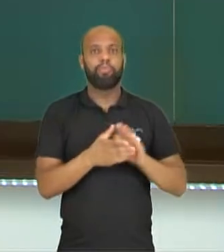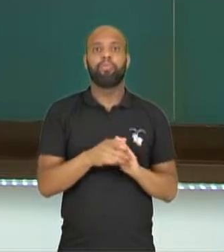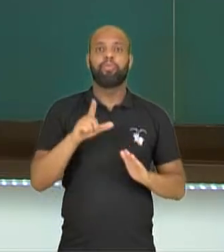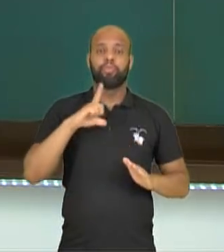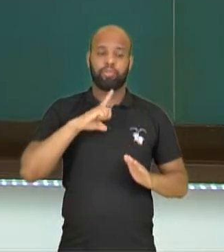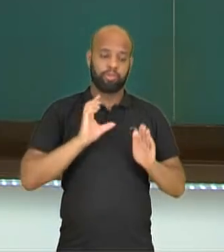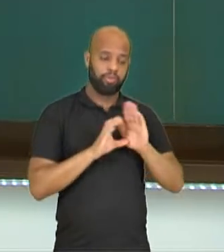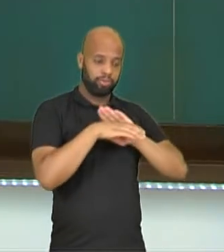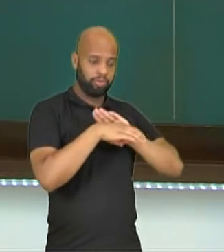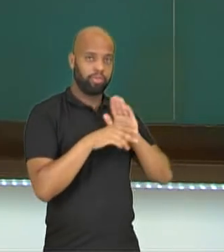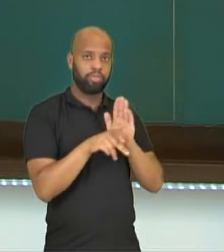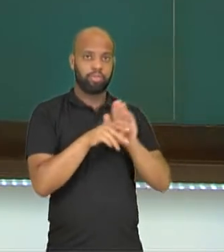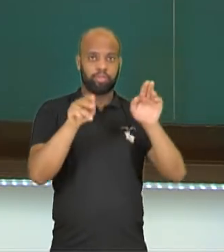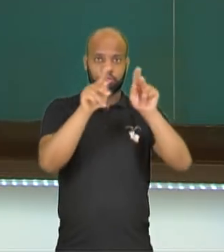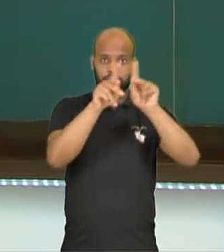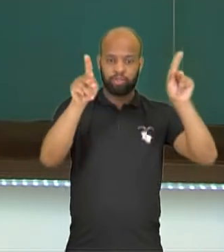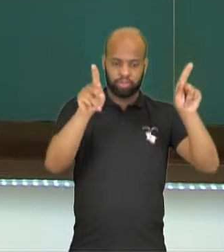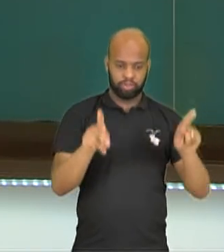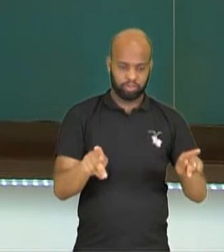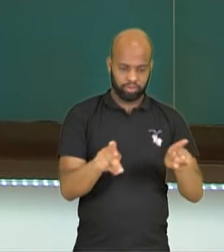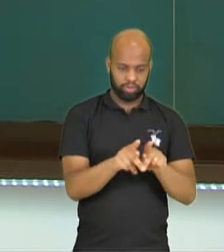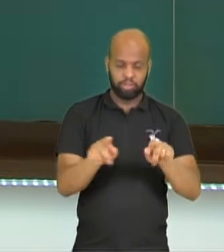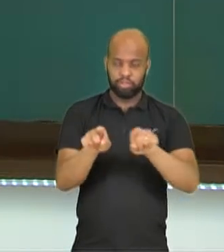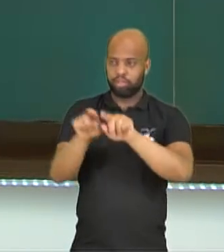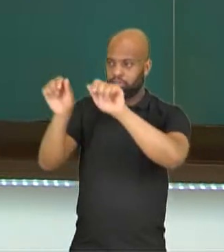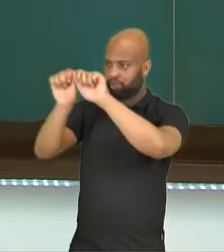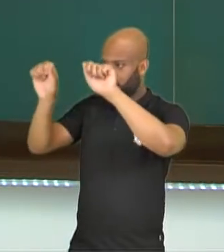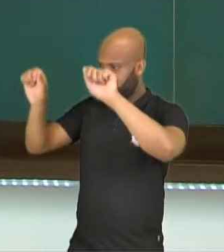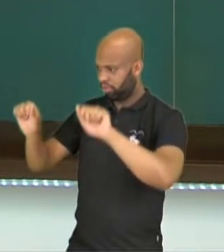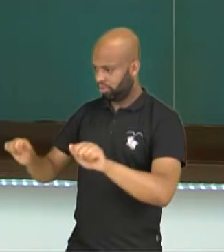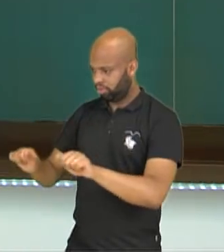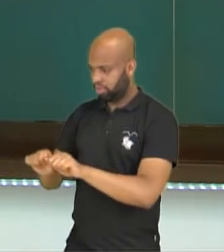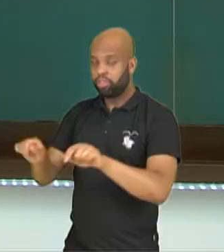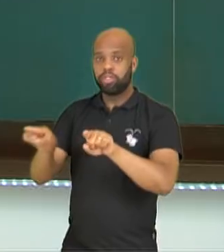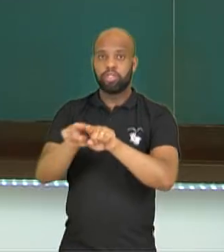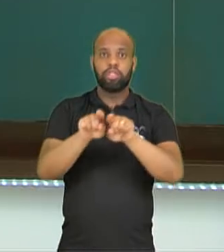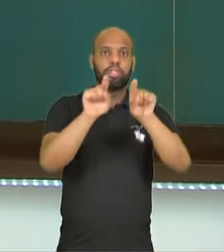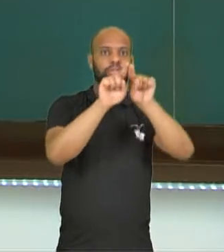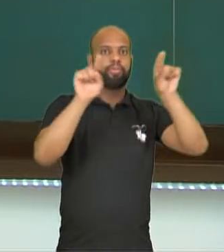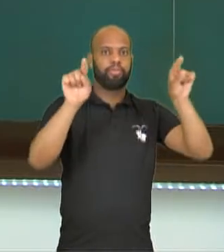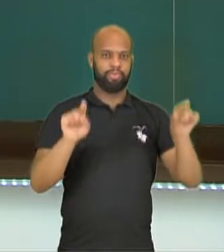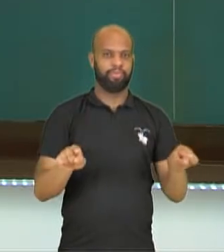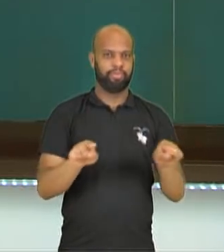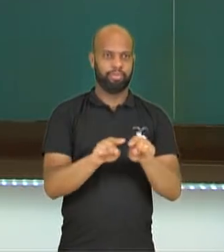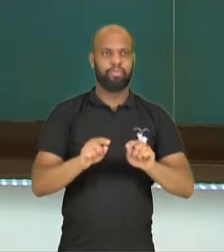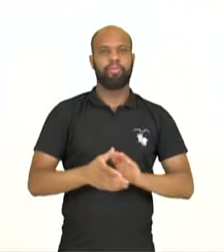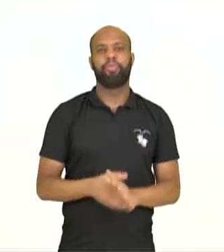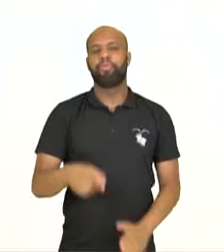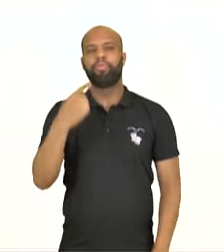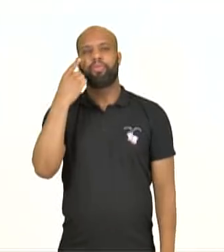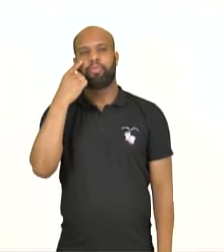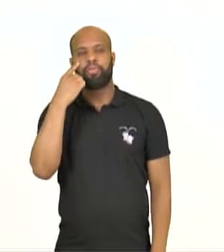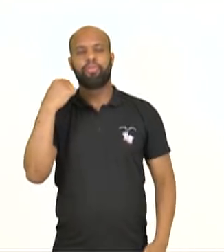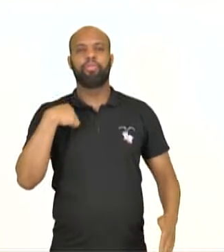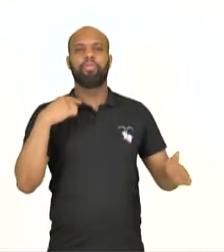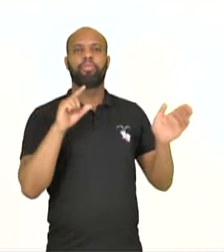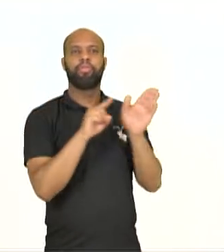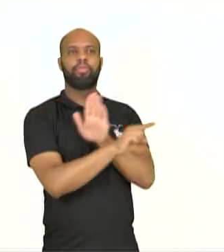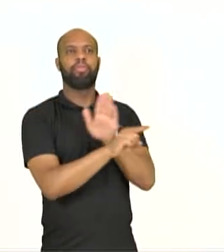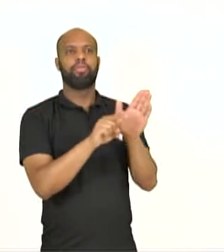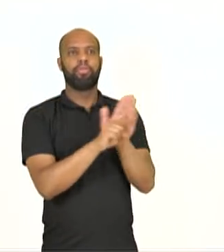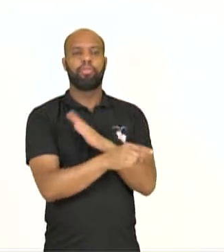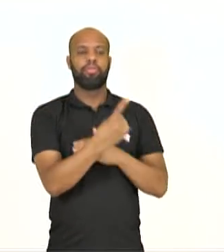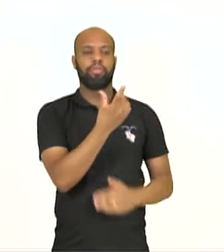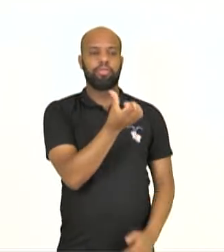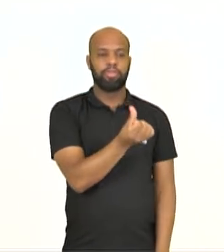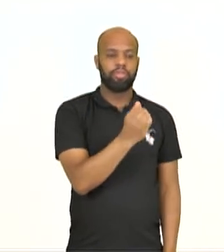conceito de perímetro, área e de quadrado, ok? Vamos retornar à pergunta? A pergunta dizia, 16 centímetros de